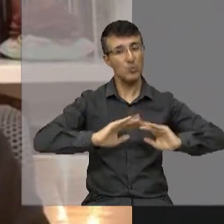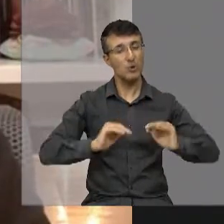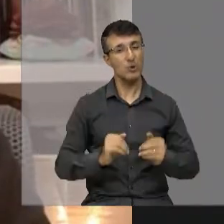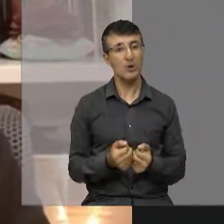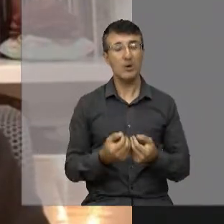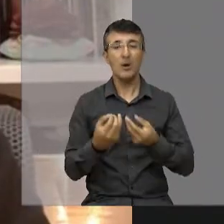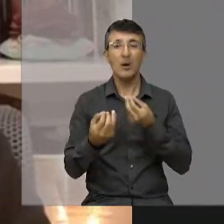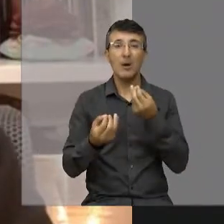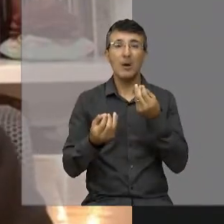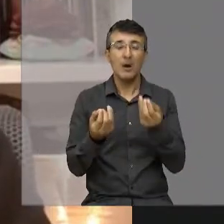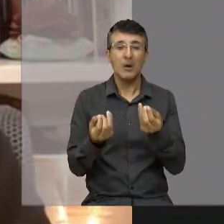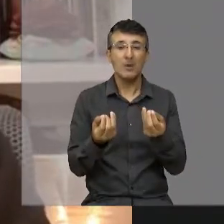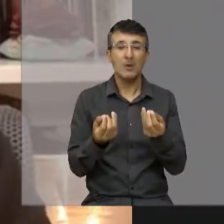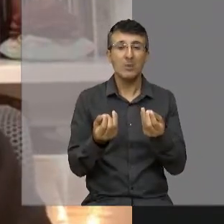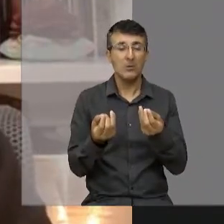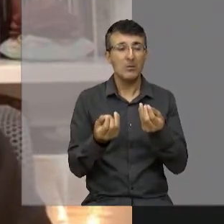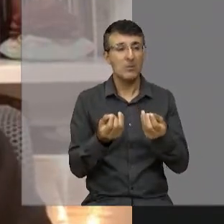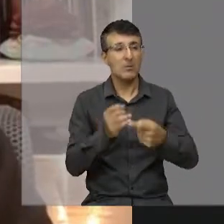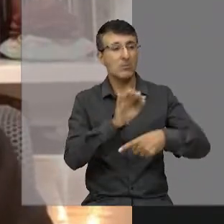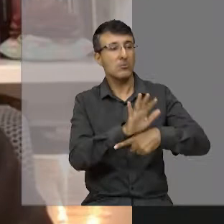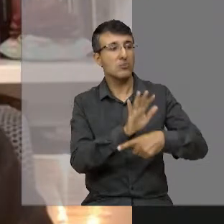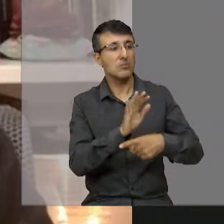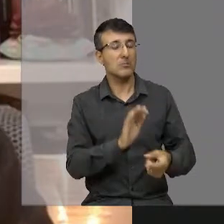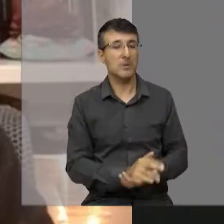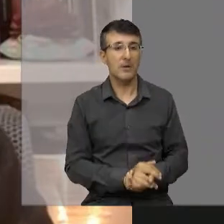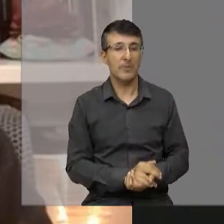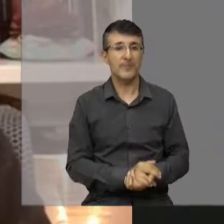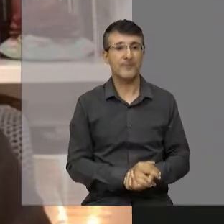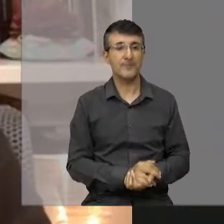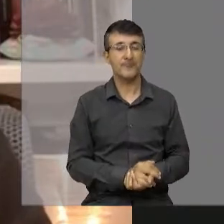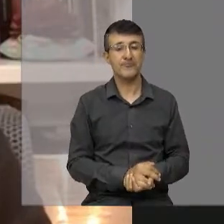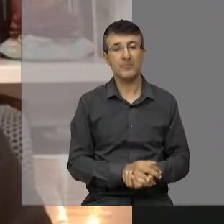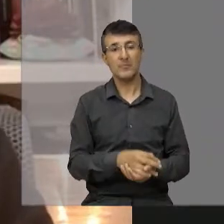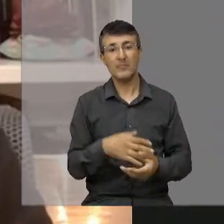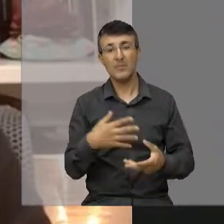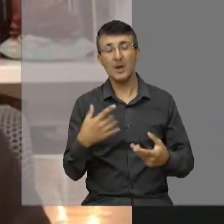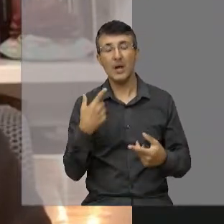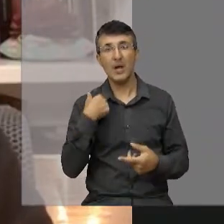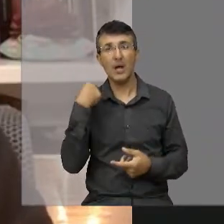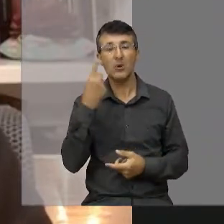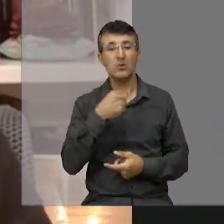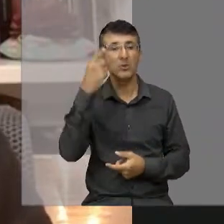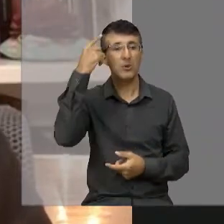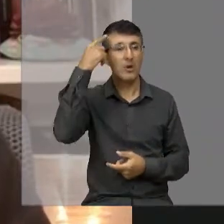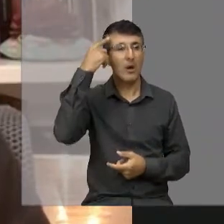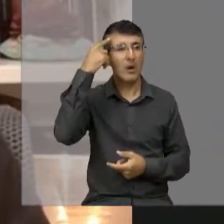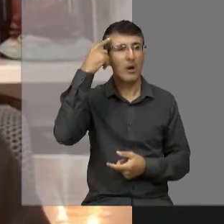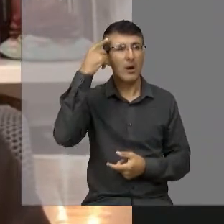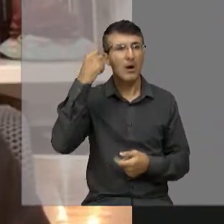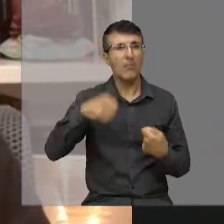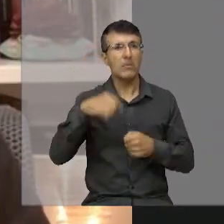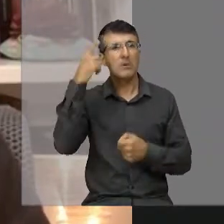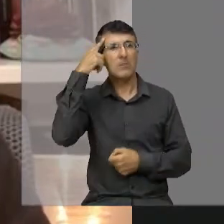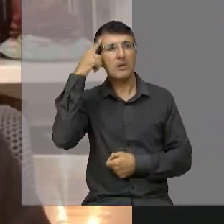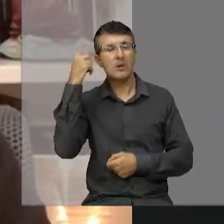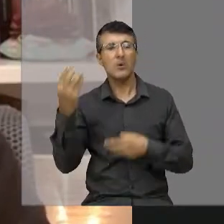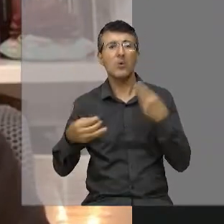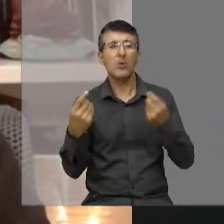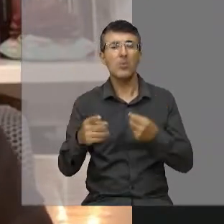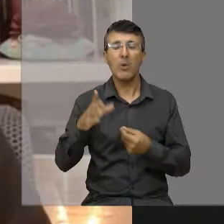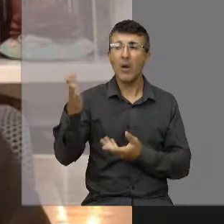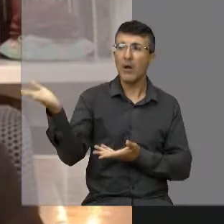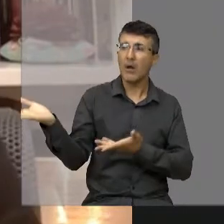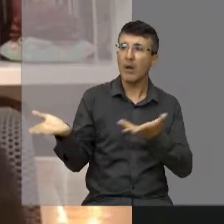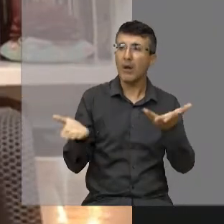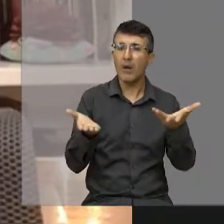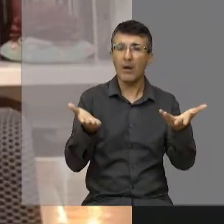que tem assim que tem que ser, mas a gente precisa pensar em como essas mulheres vão nos buscar e buscar qualquer outro serviço de acolhimento, né?